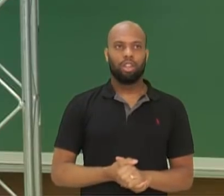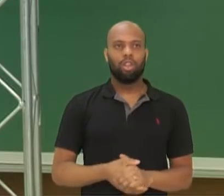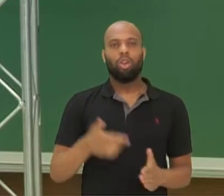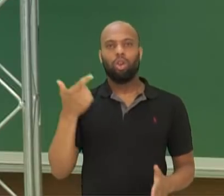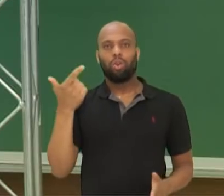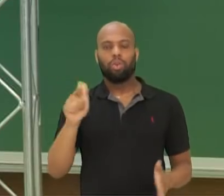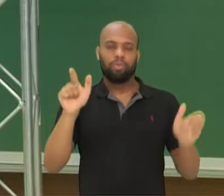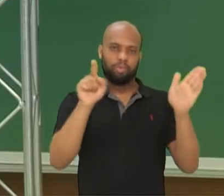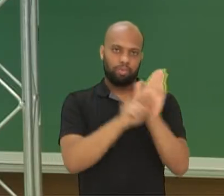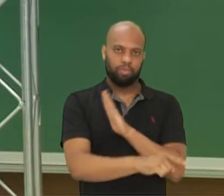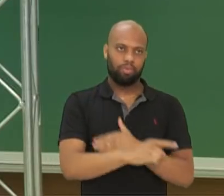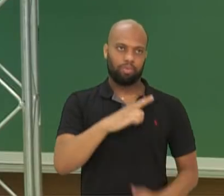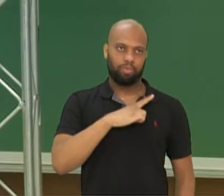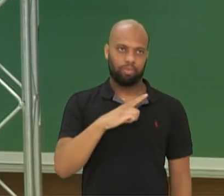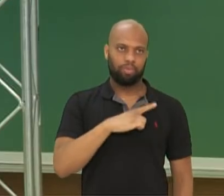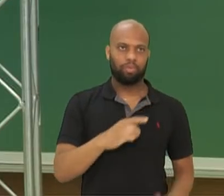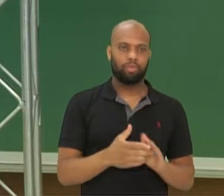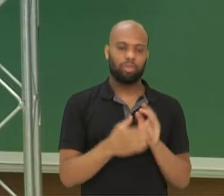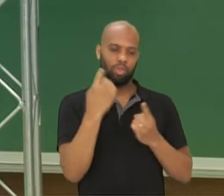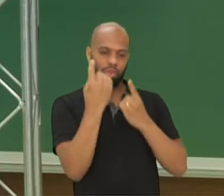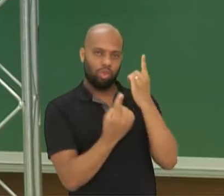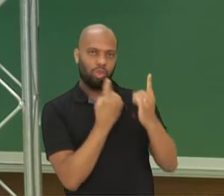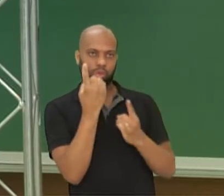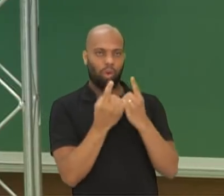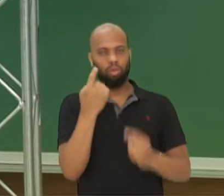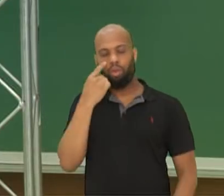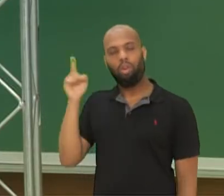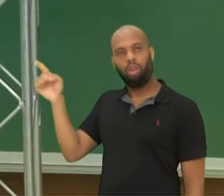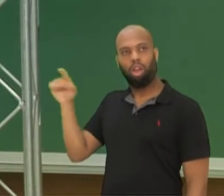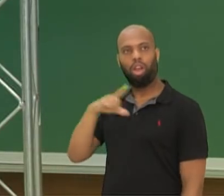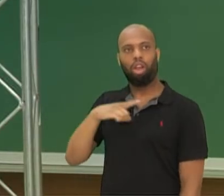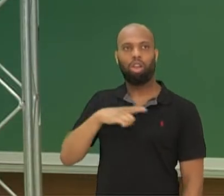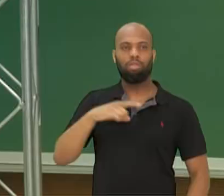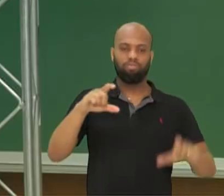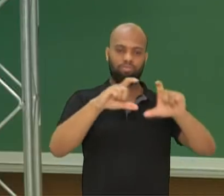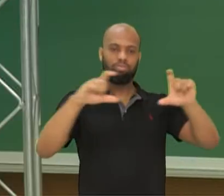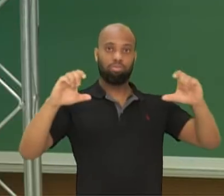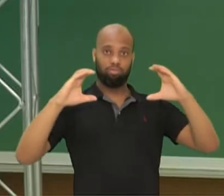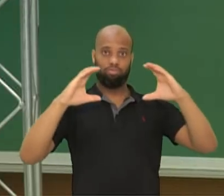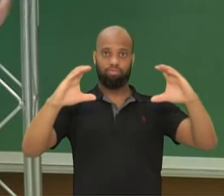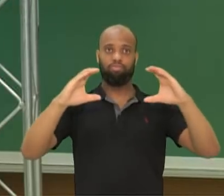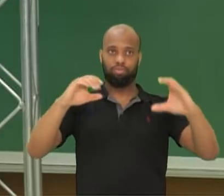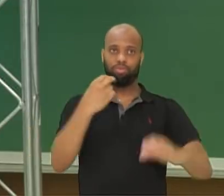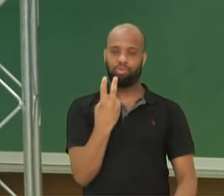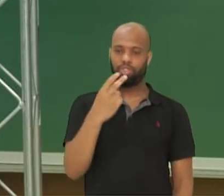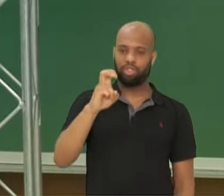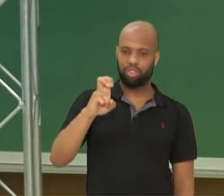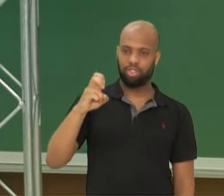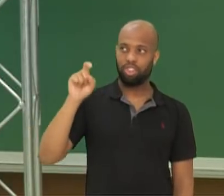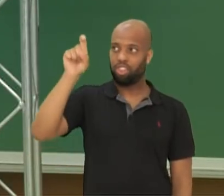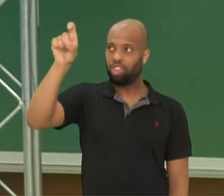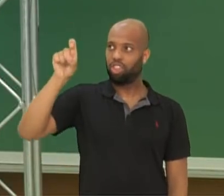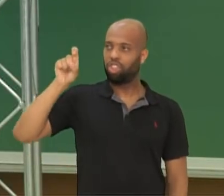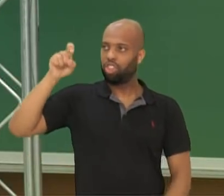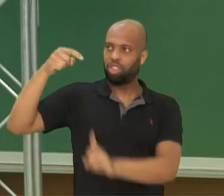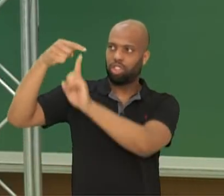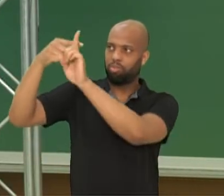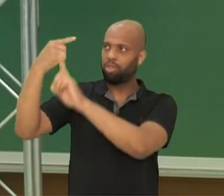próximo exercício? Olha a função dada aqui, 25 elevado a x mais